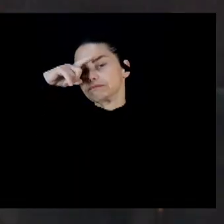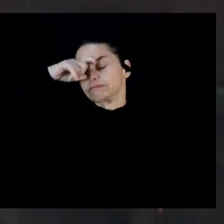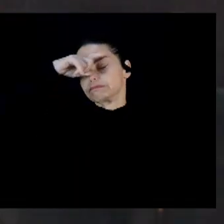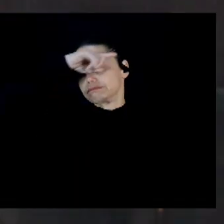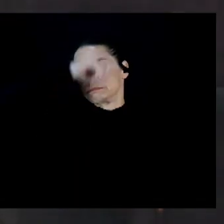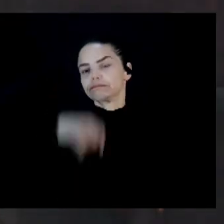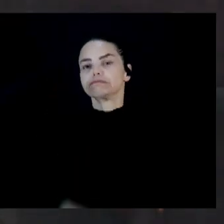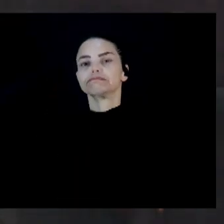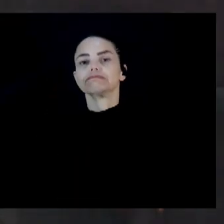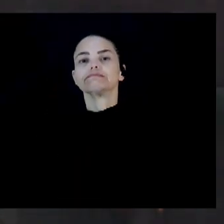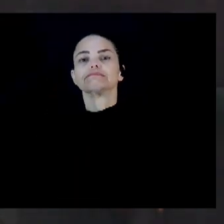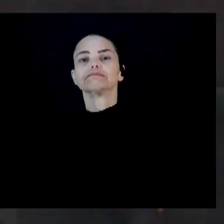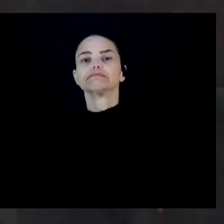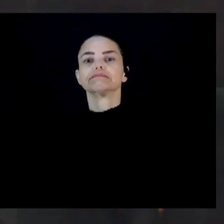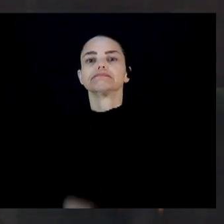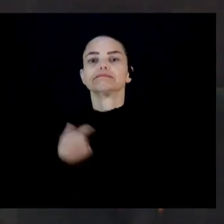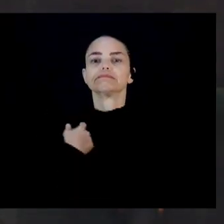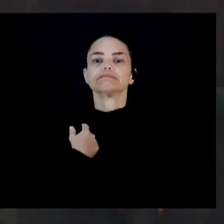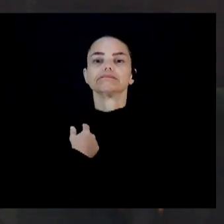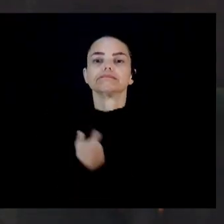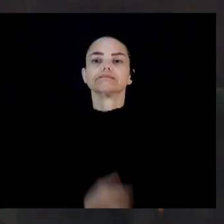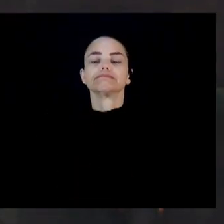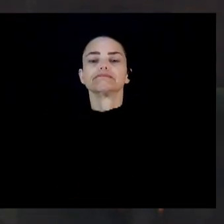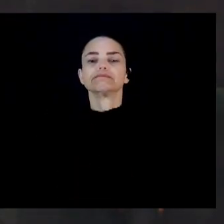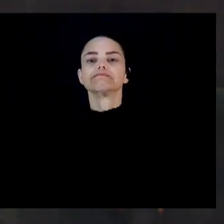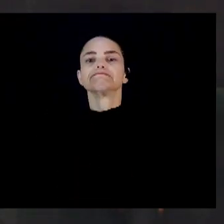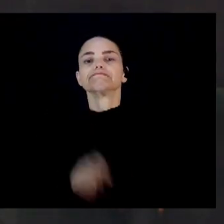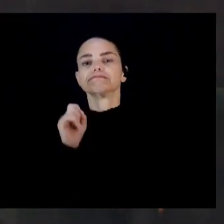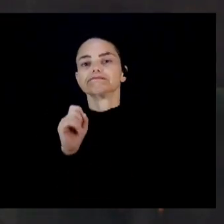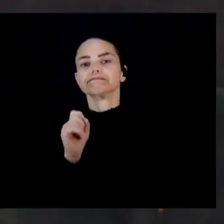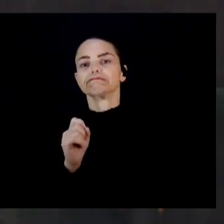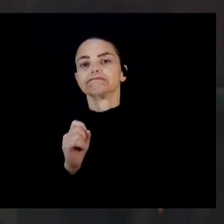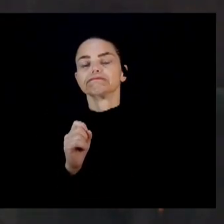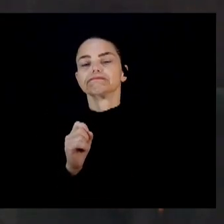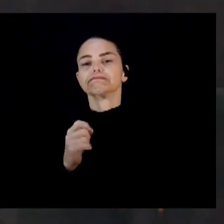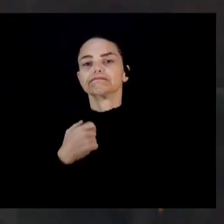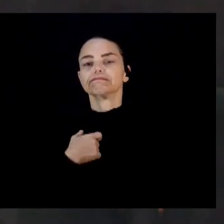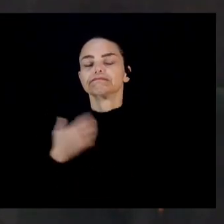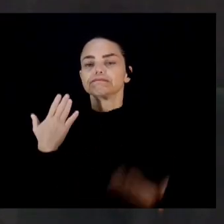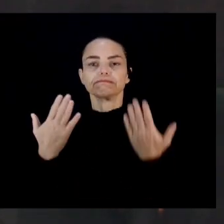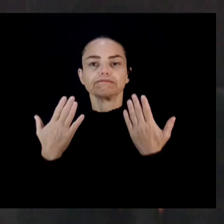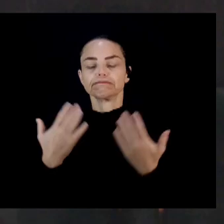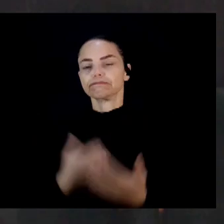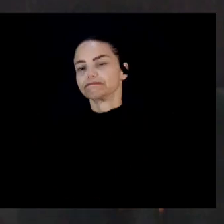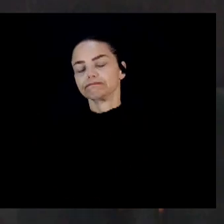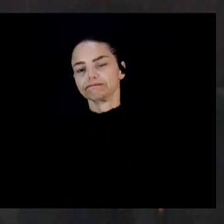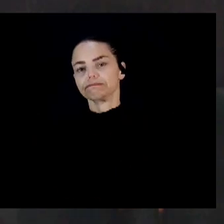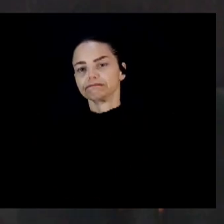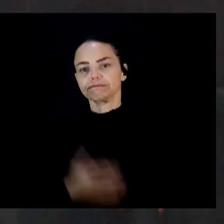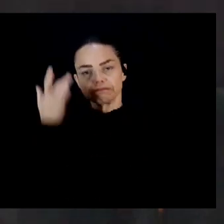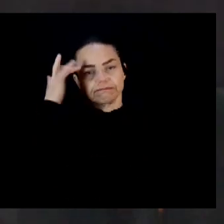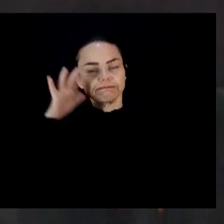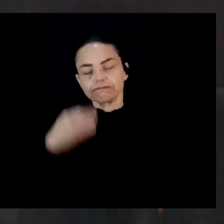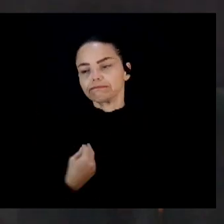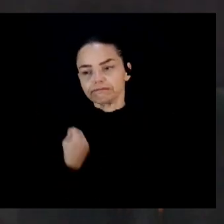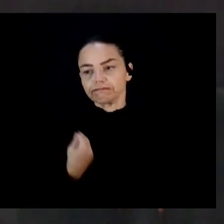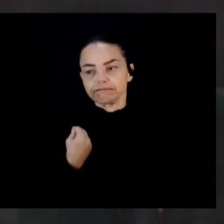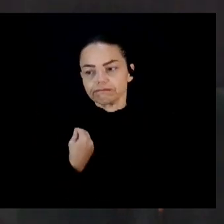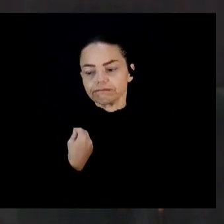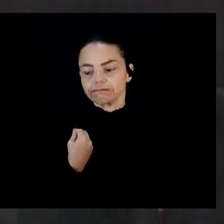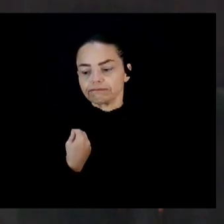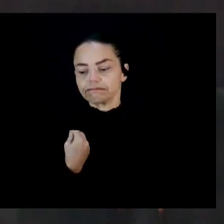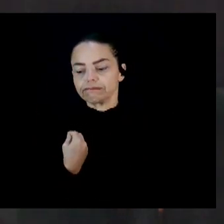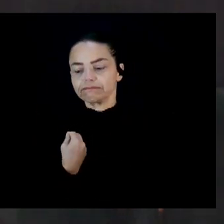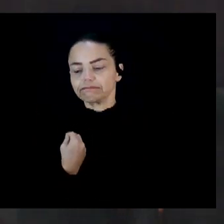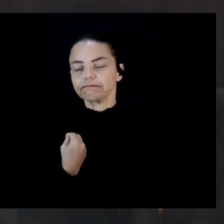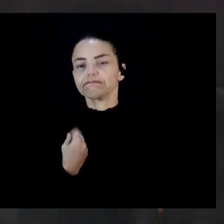ela treinar. E aí, acaba que quando eu comparo, eu não sei qual que é a história de vida daquela pessoa. Eu não sei qual que é a história, a parte